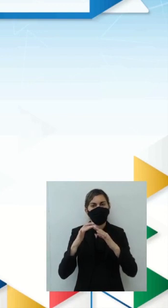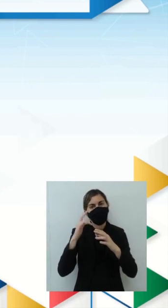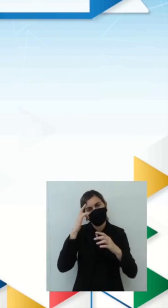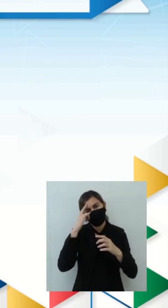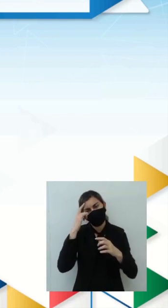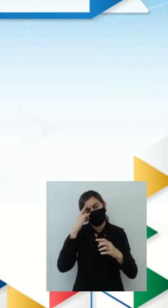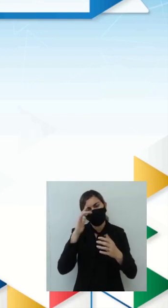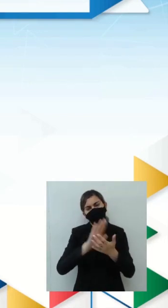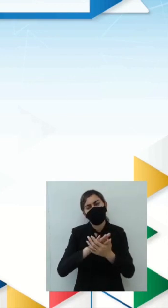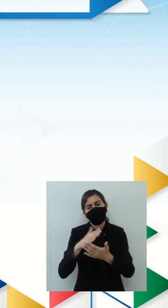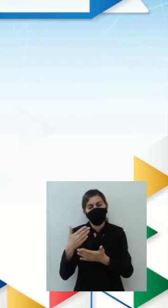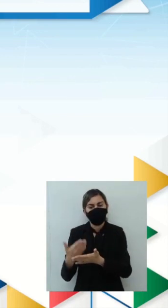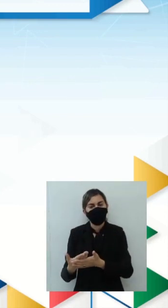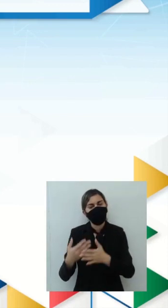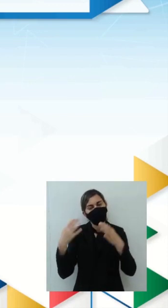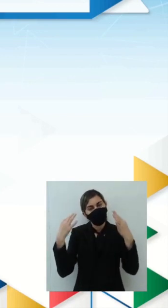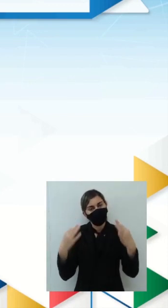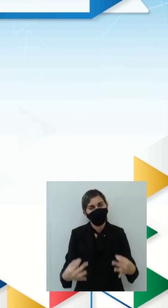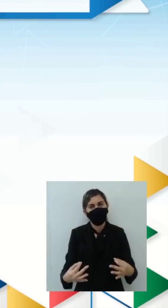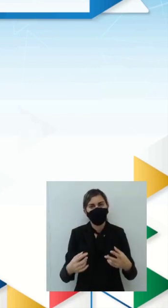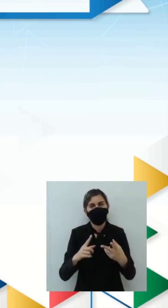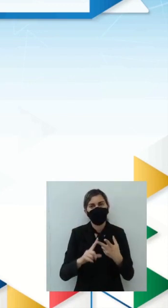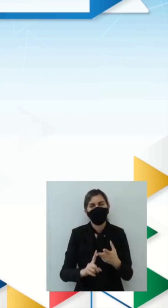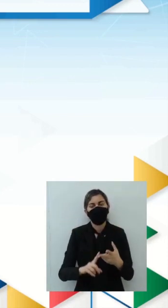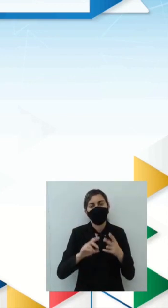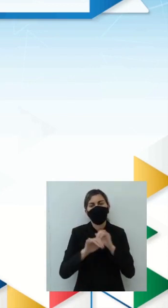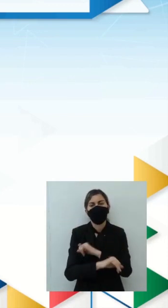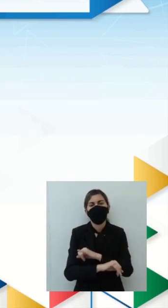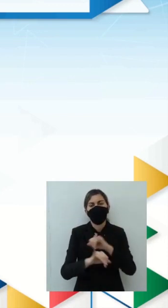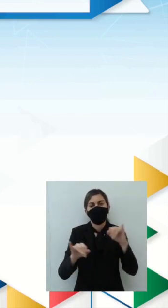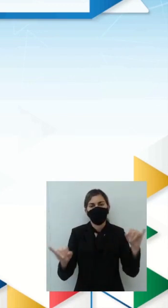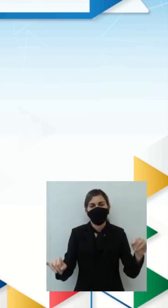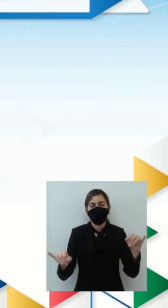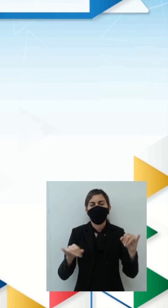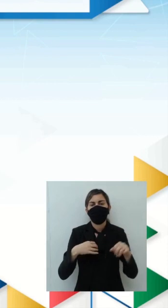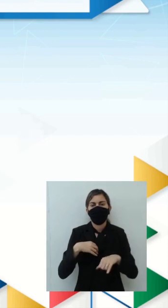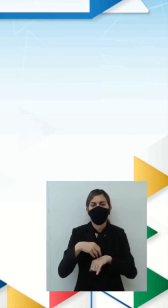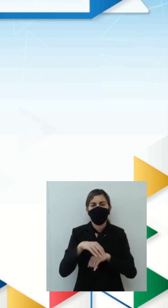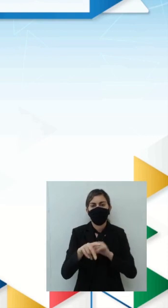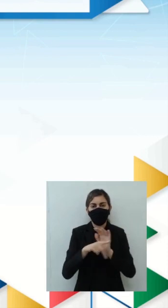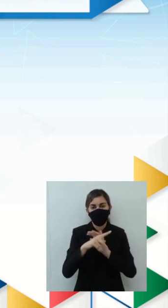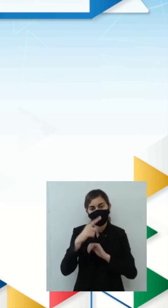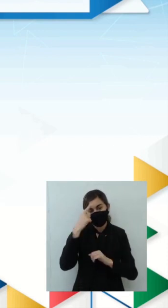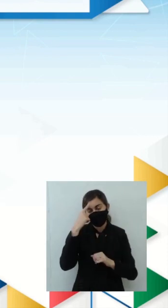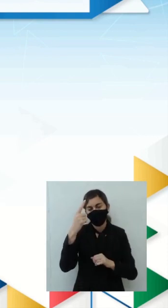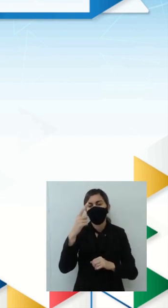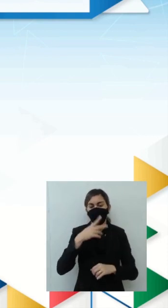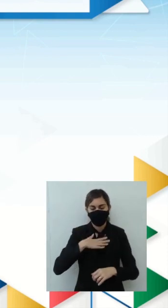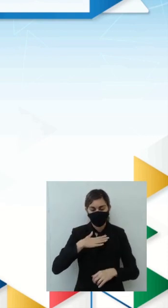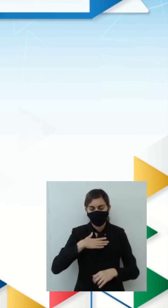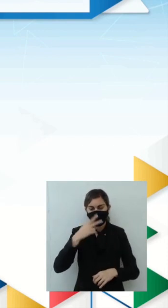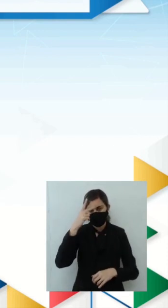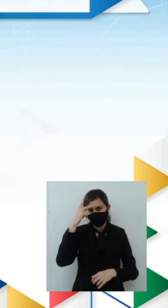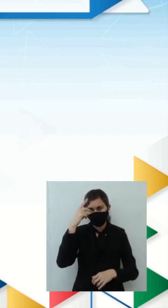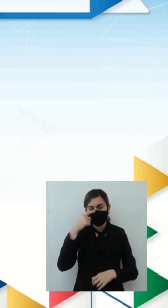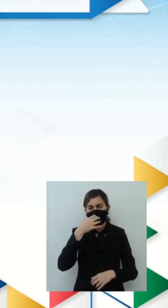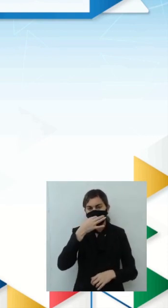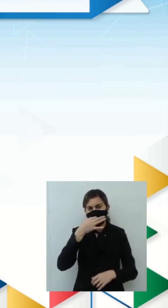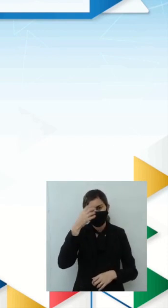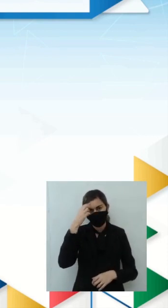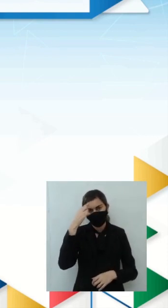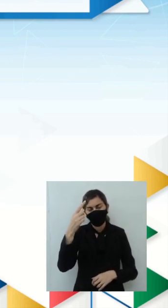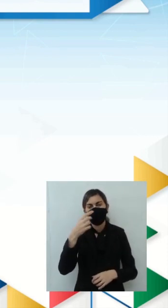para a interpretação correta. A enunciativa remete à própria ideia apresentada. E